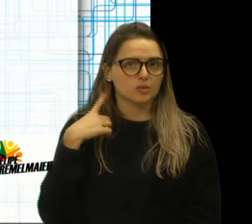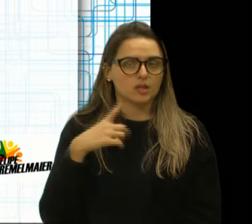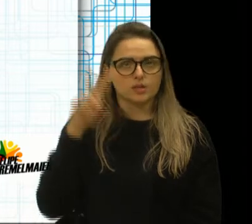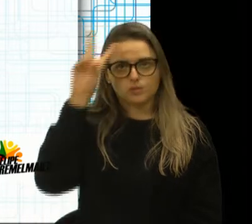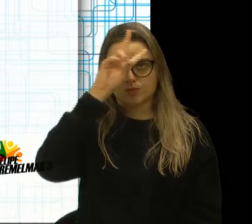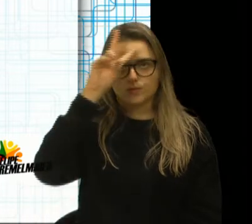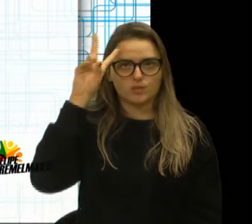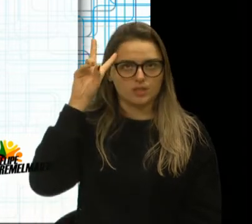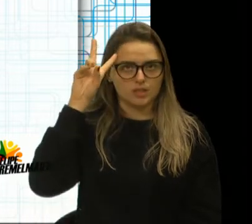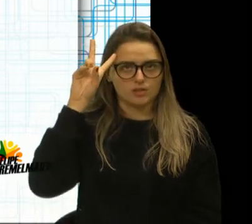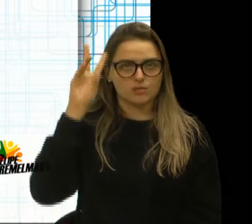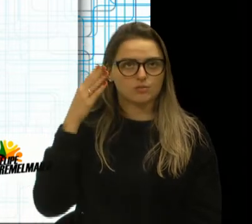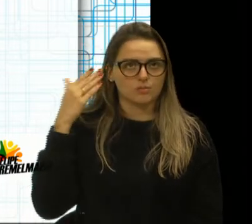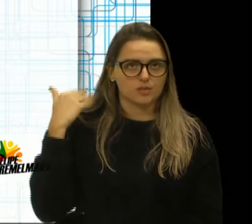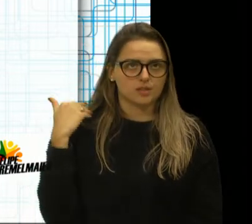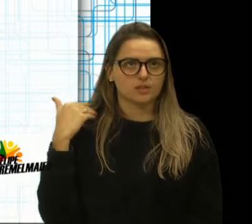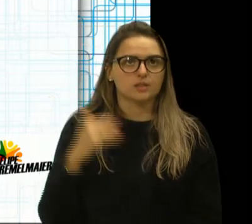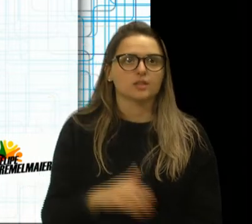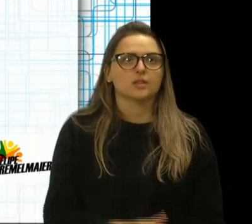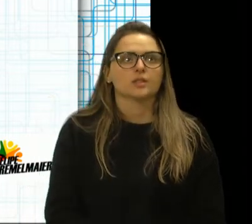Ribeiro à época,